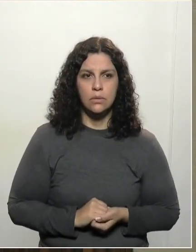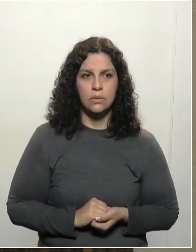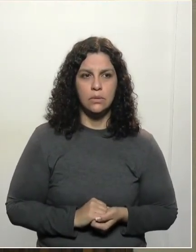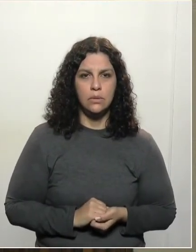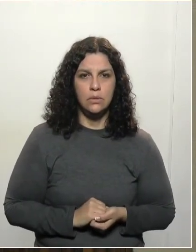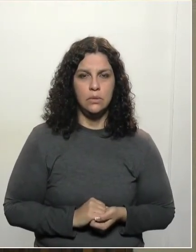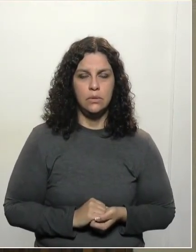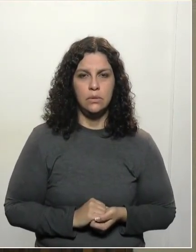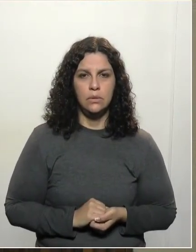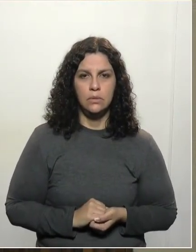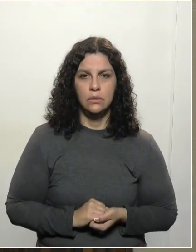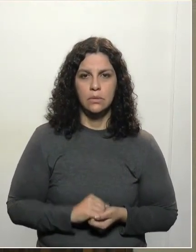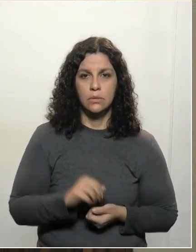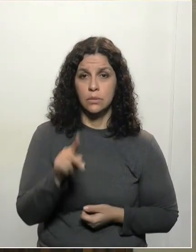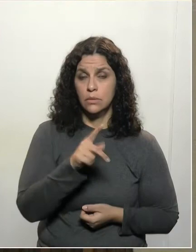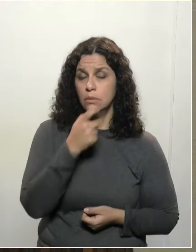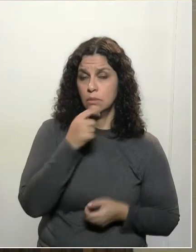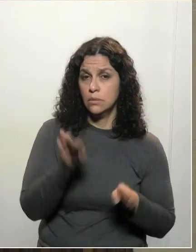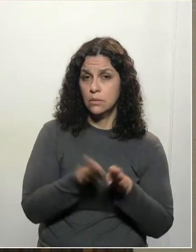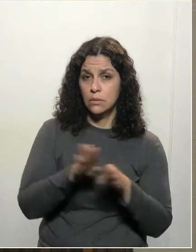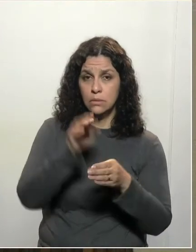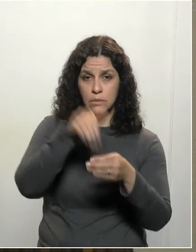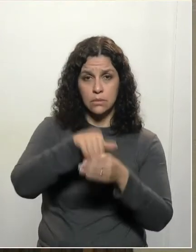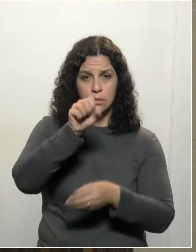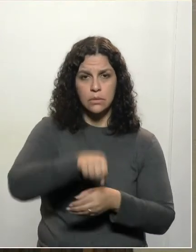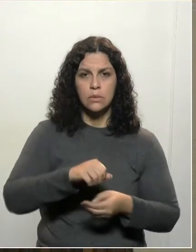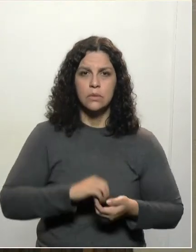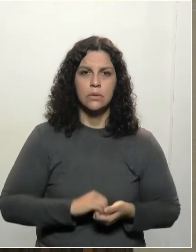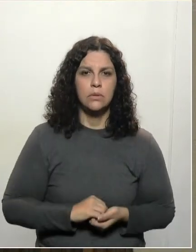Só não sei se entendeu. Encaminha voto sim.